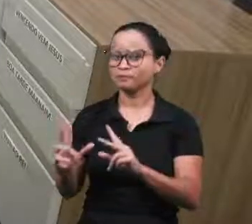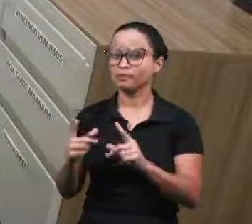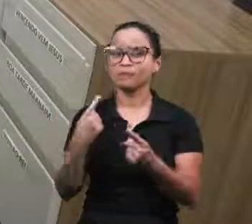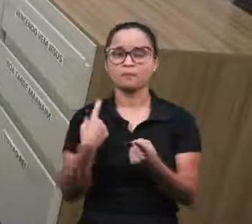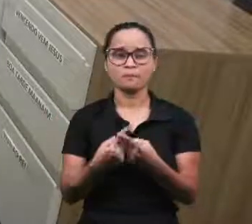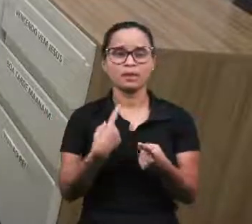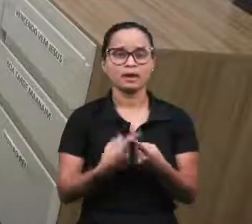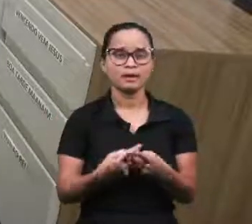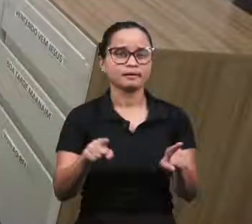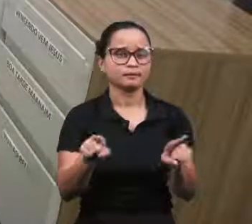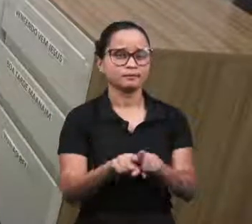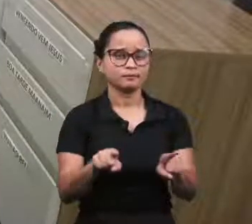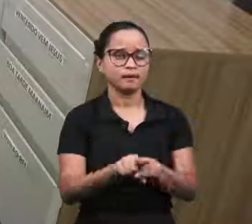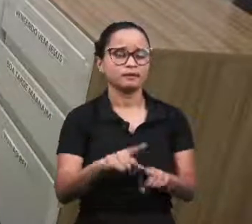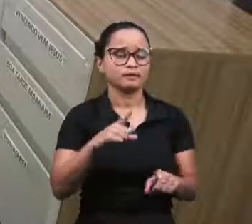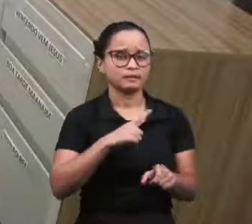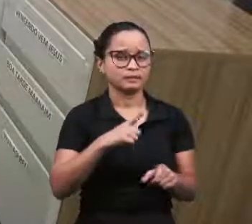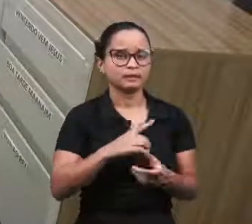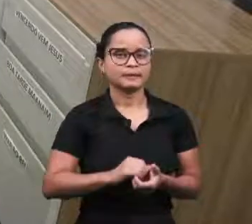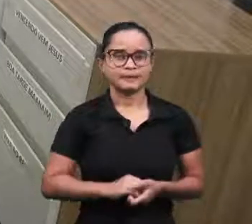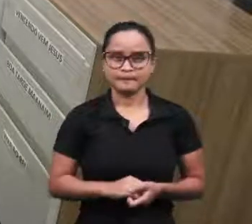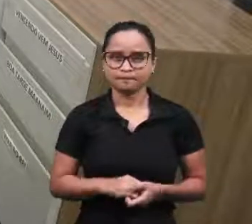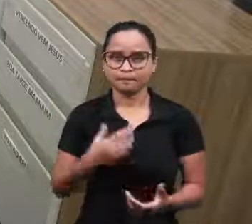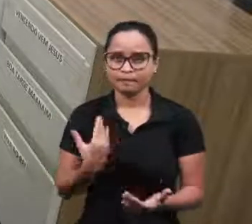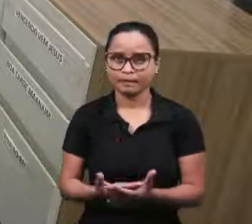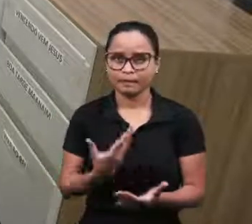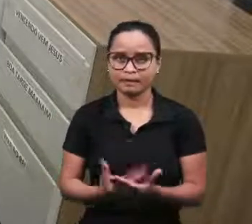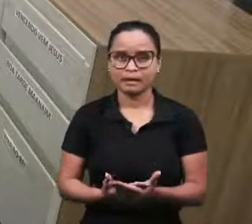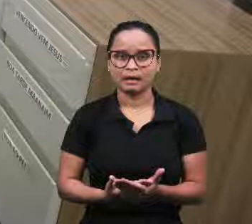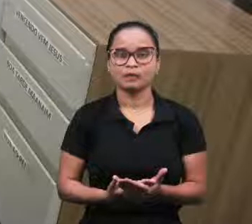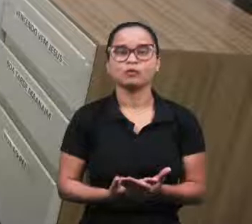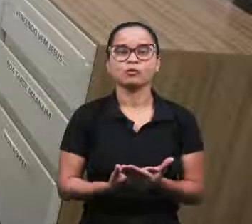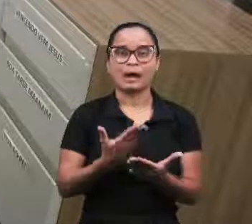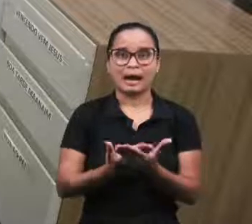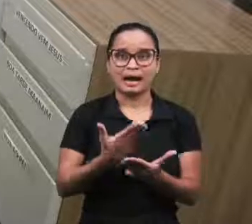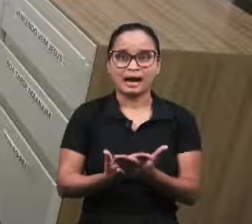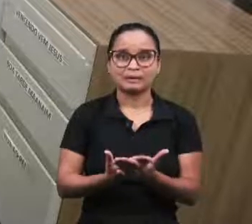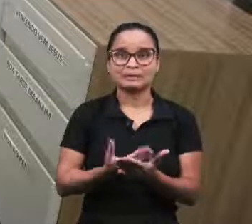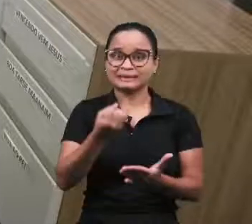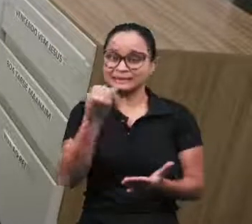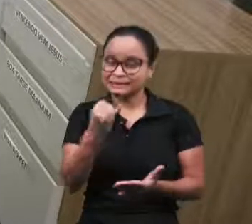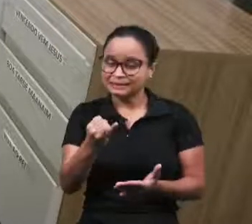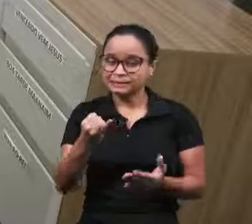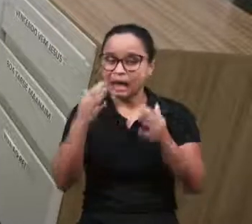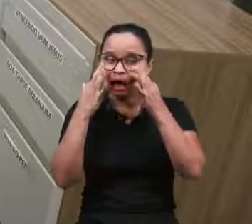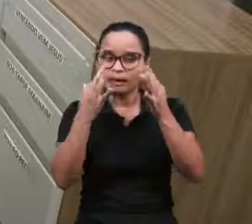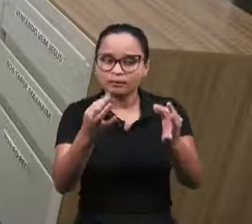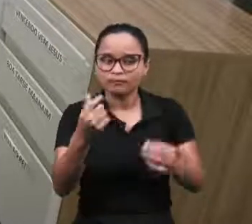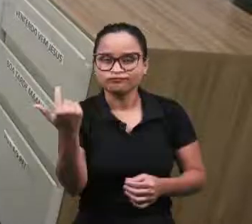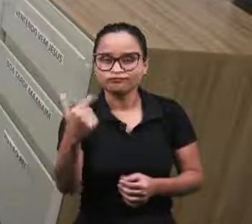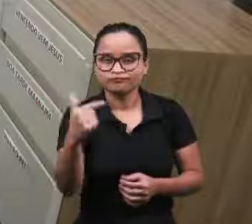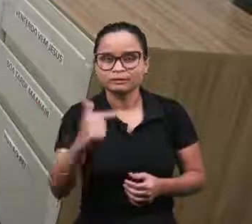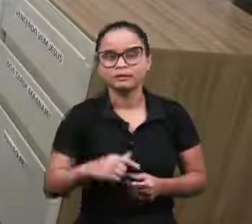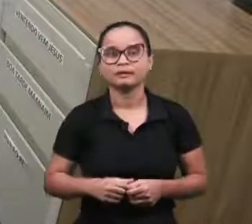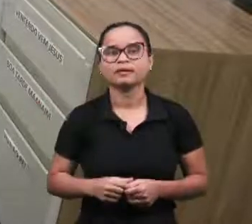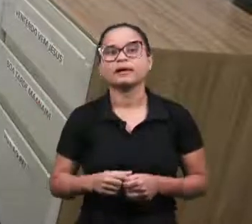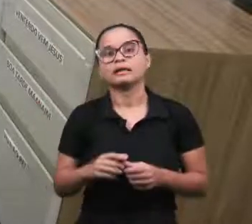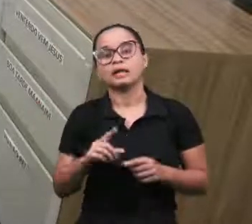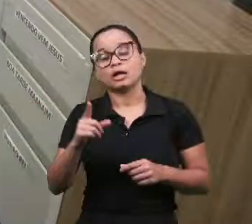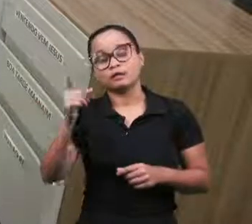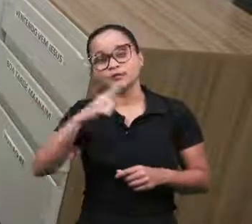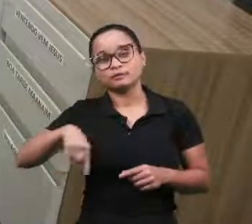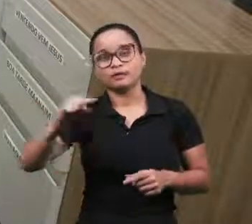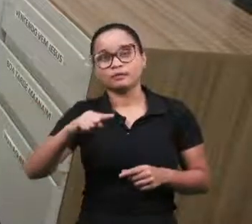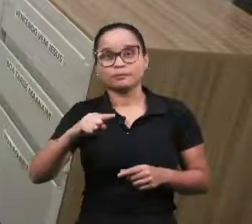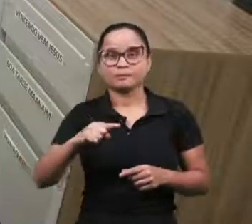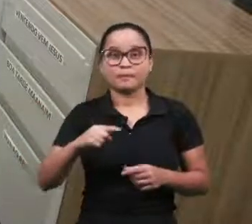Também porque isso eu acho que precisa, porque a aula, assim, se a gente não prestar muita atenção, é uma aula que a gente pode